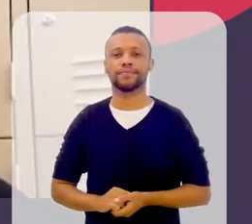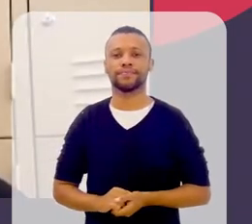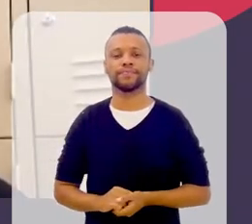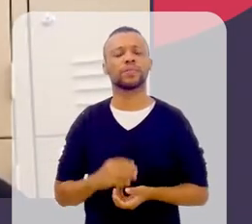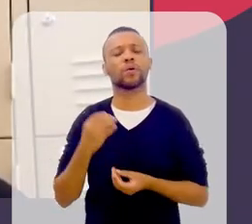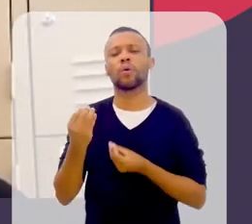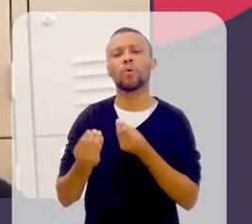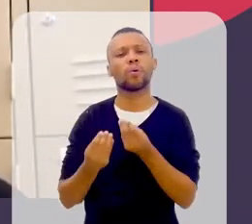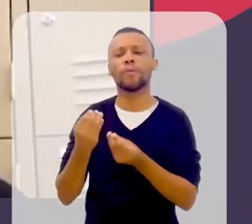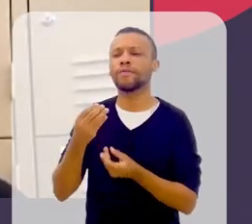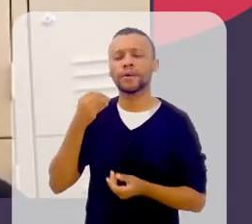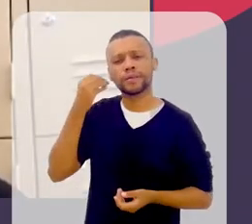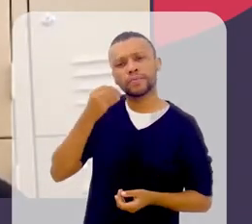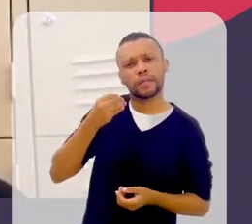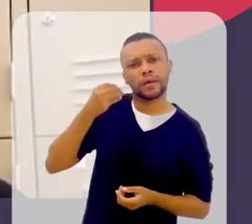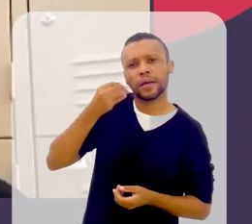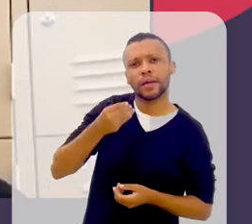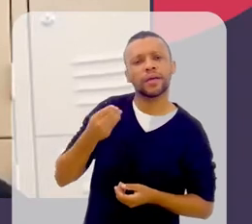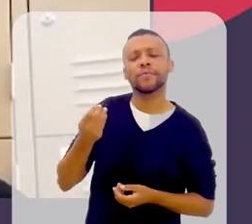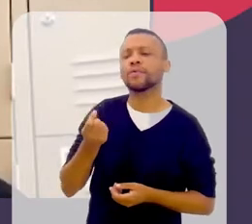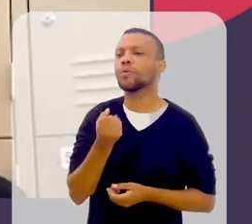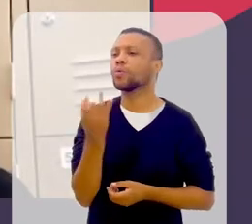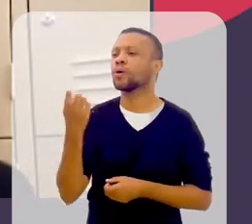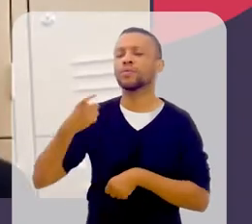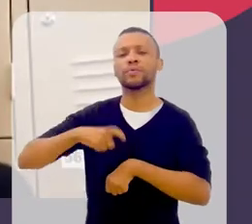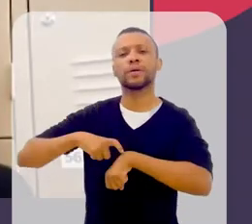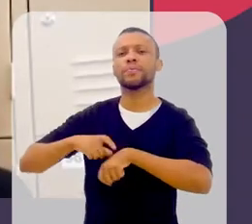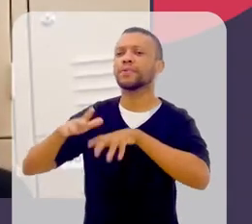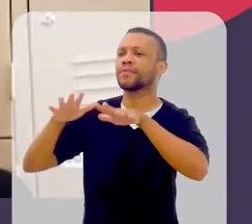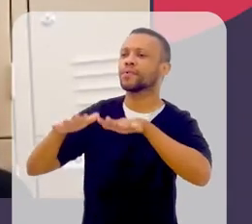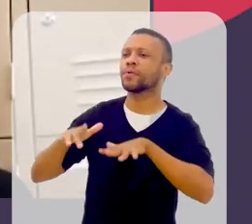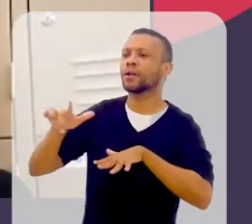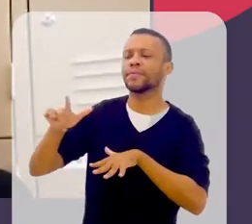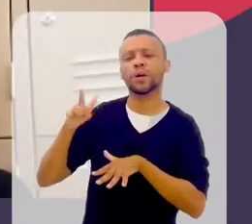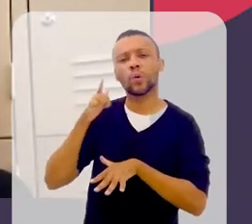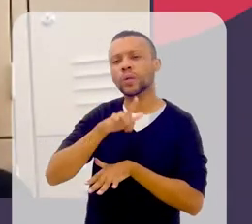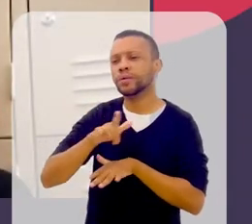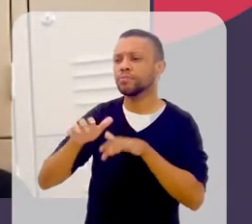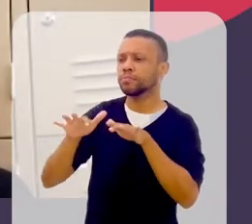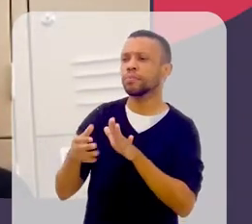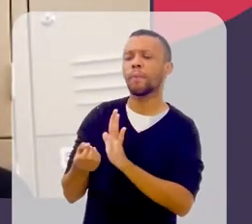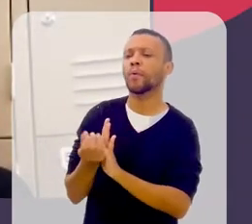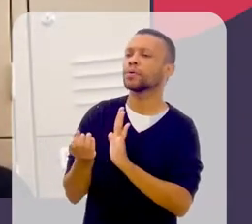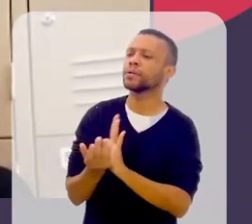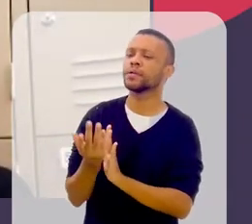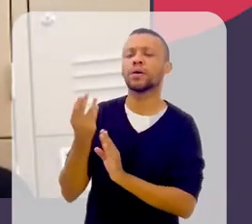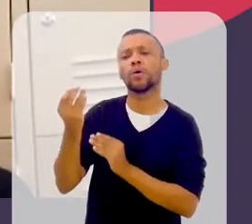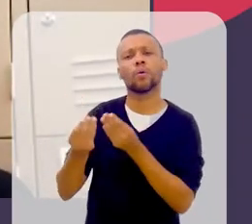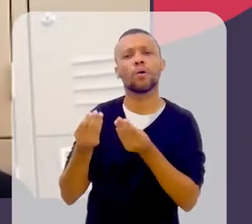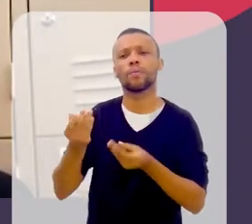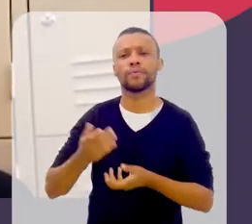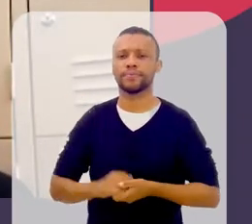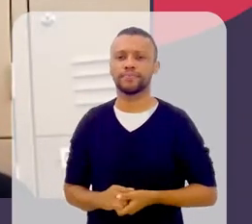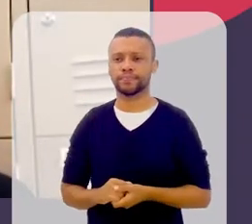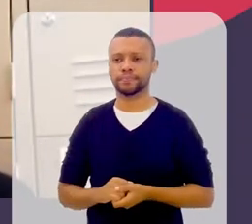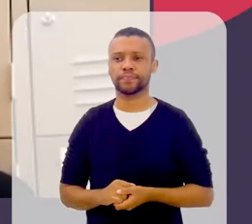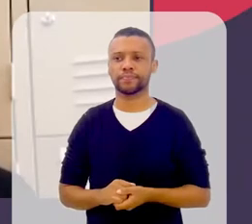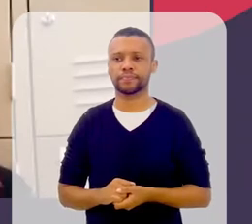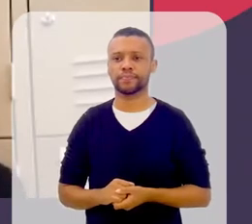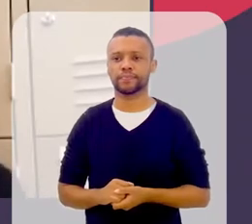E aí, como é que foi lá, tua estadia, você ficou quanto tempo, o que que você conseguiu produzir lá, como é que foi?